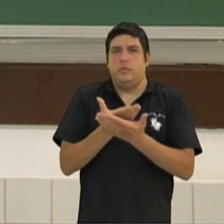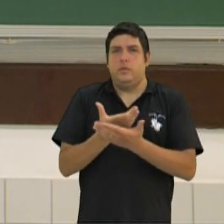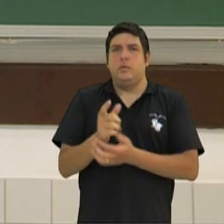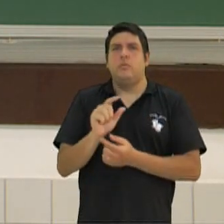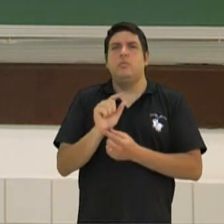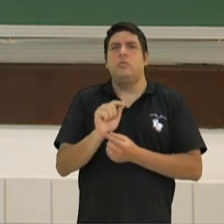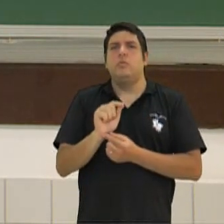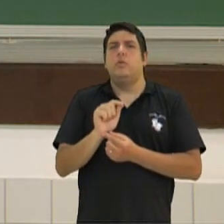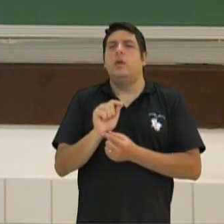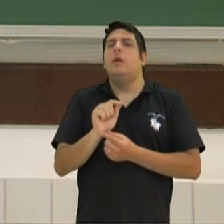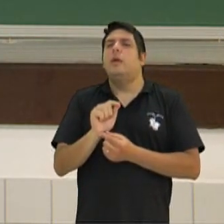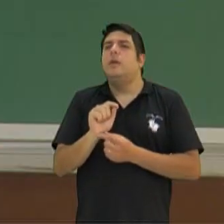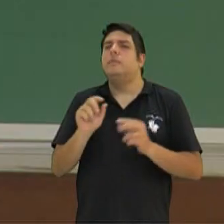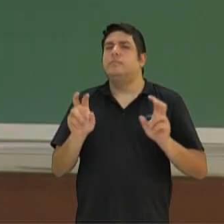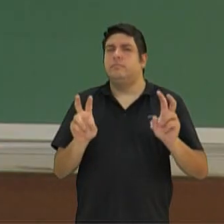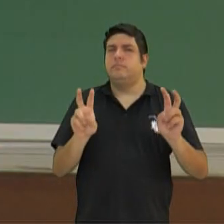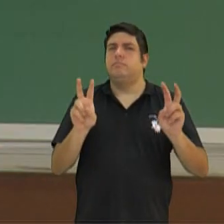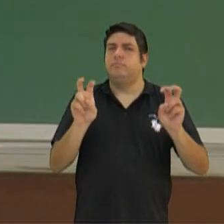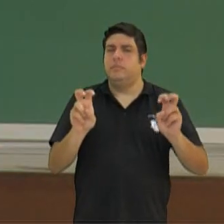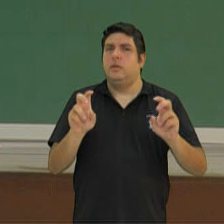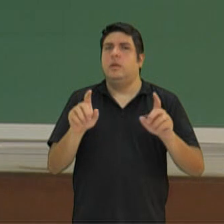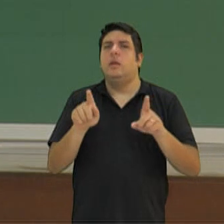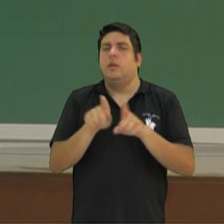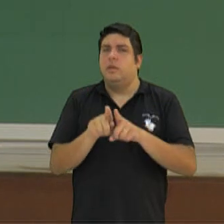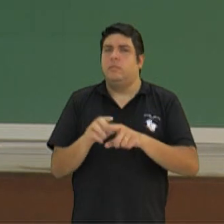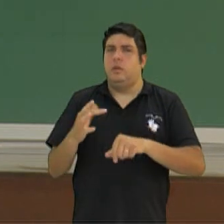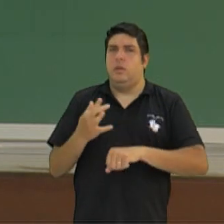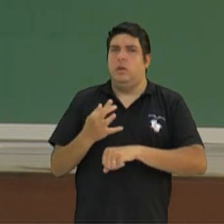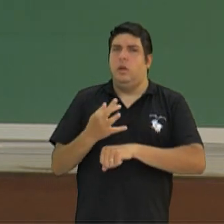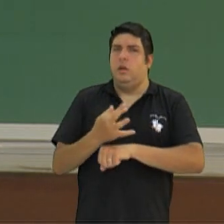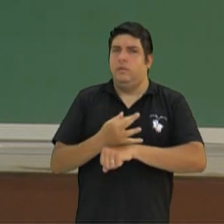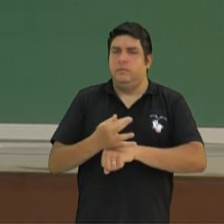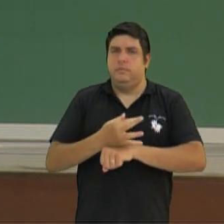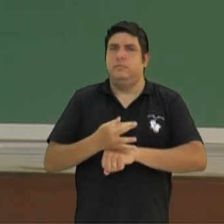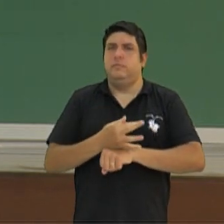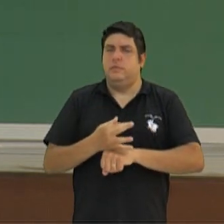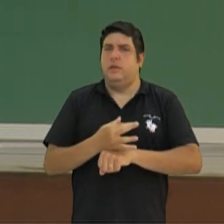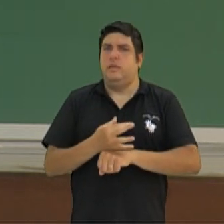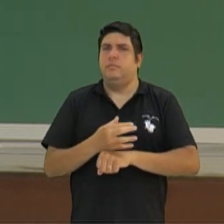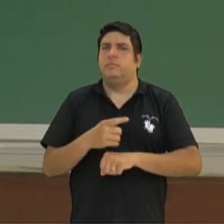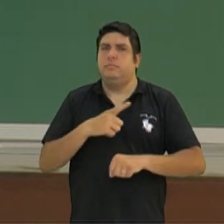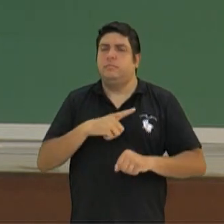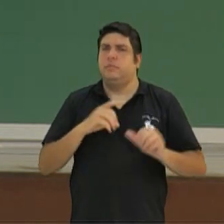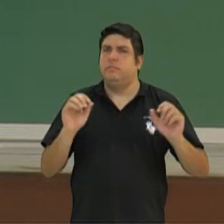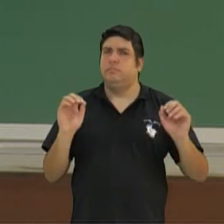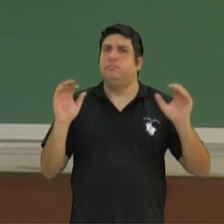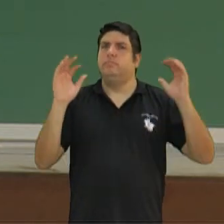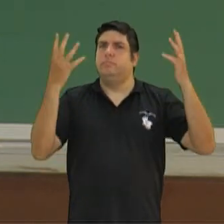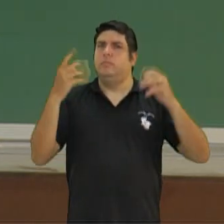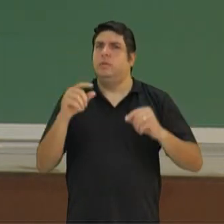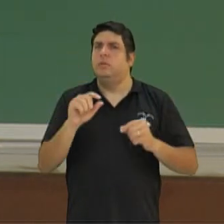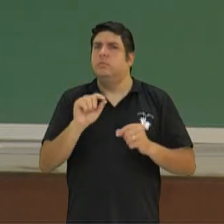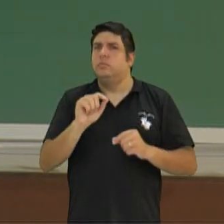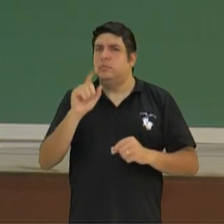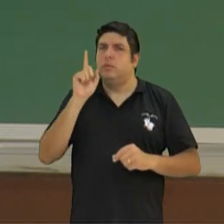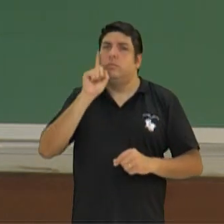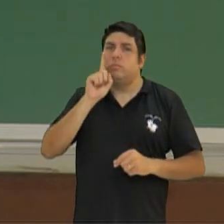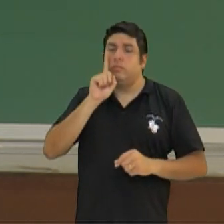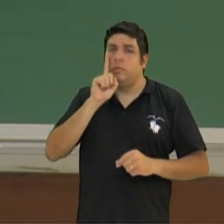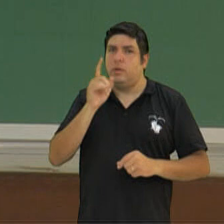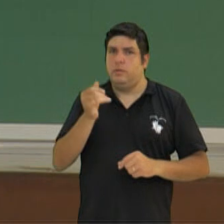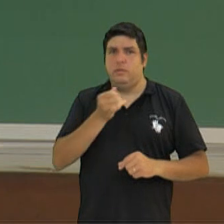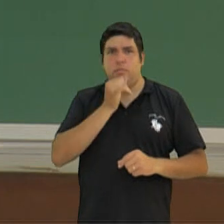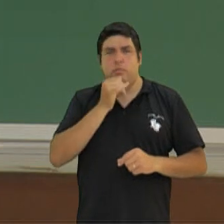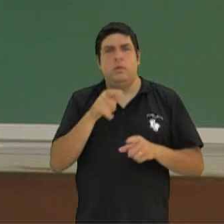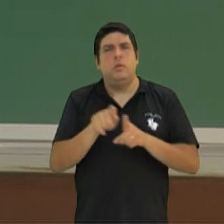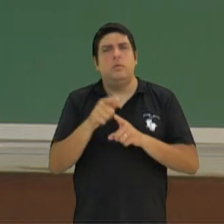ela vai trazer um outro feriado também muito celebrado nos Estados Unidos, por exemplo, e